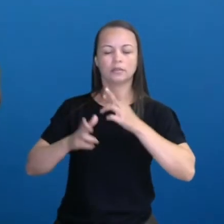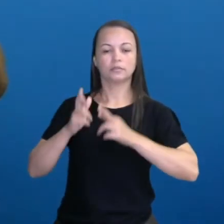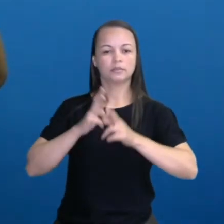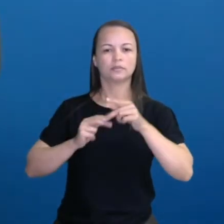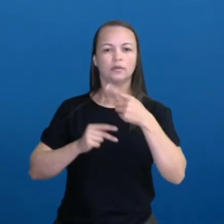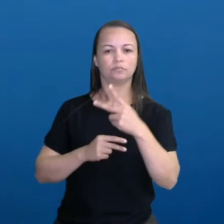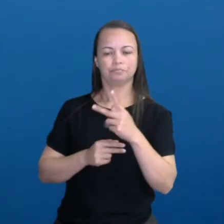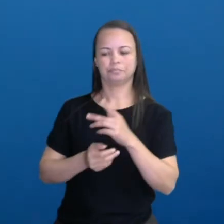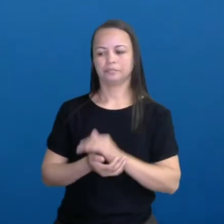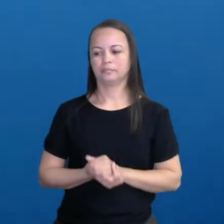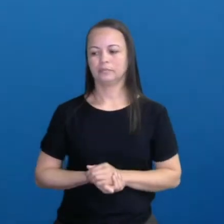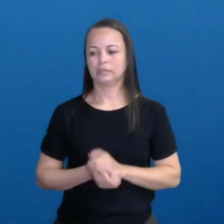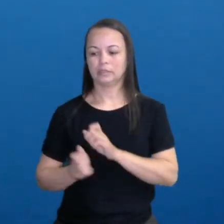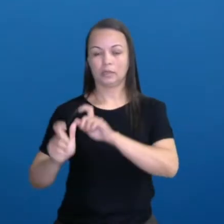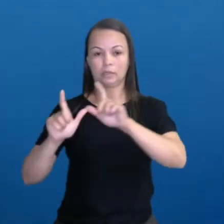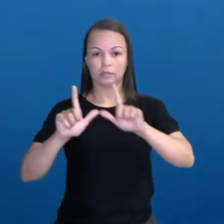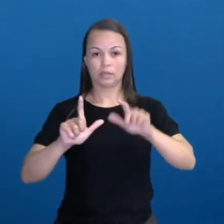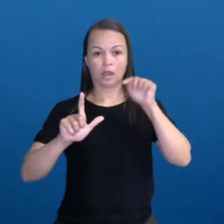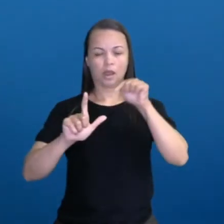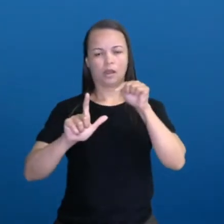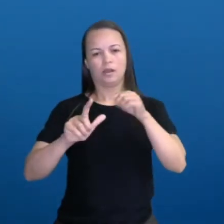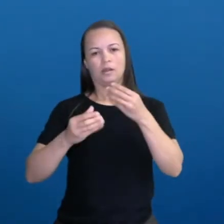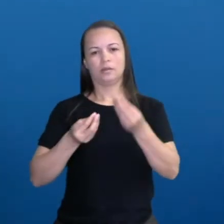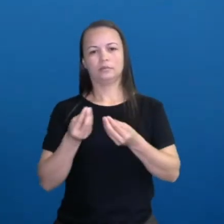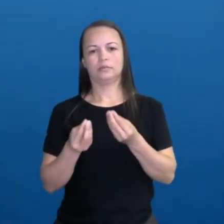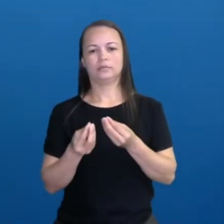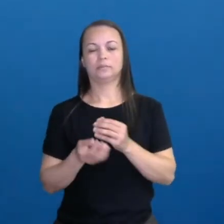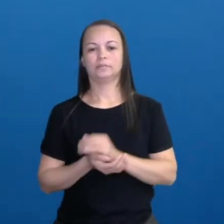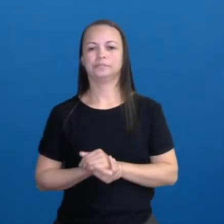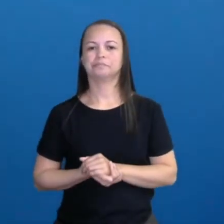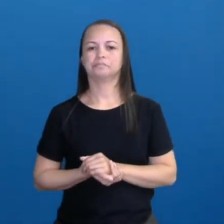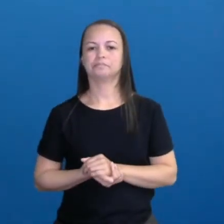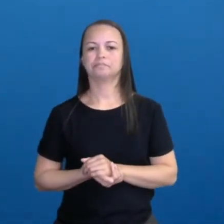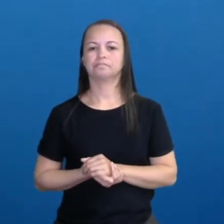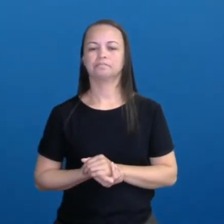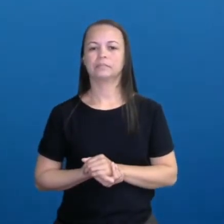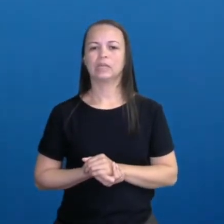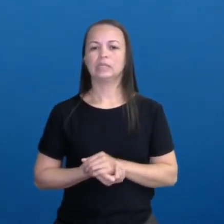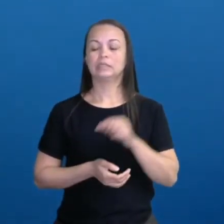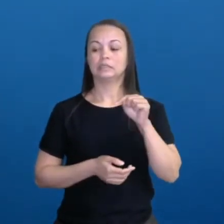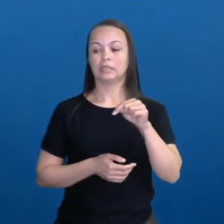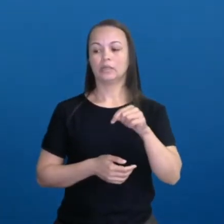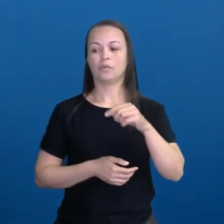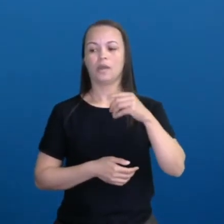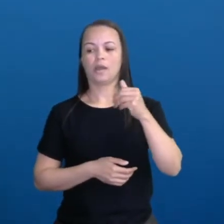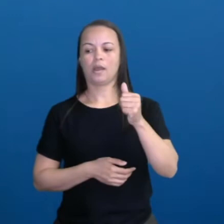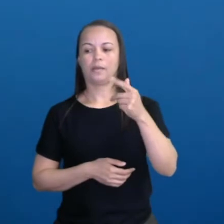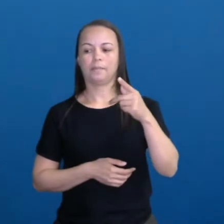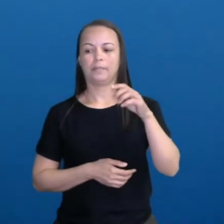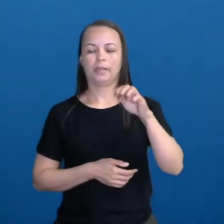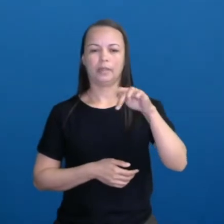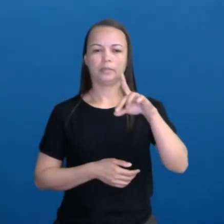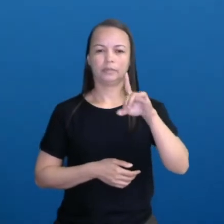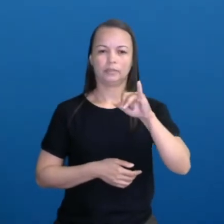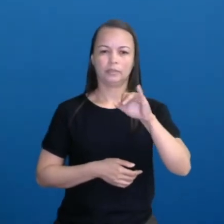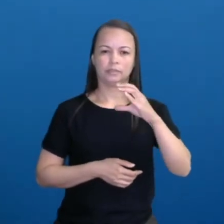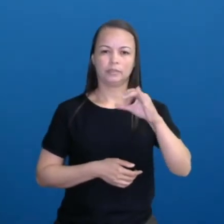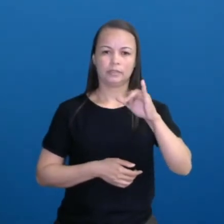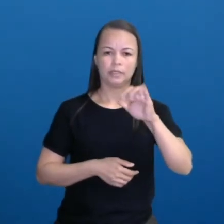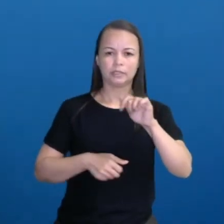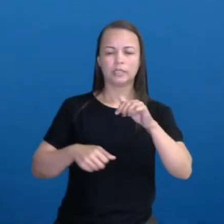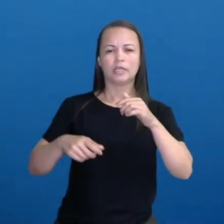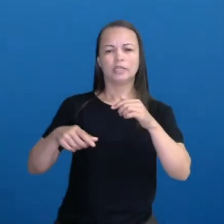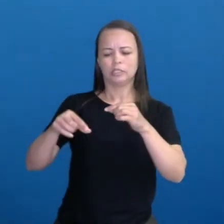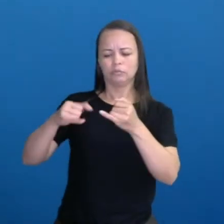gente justamente ter esse olhar interdisciplinar e transdisciplinar. Seria o apendicite, que seria uma inflamação,